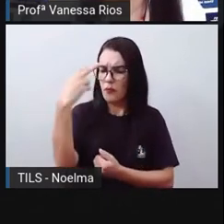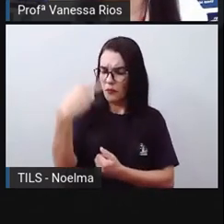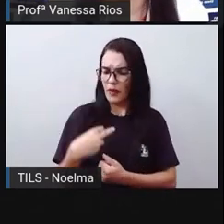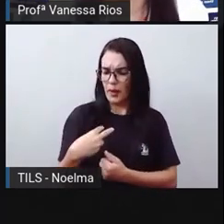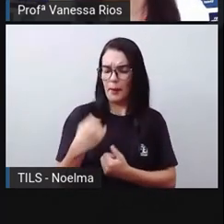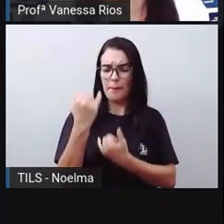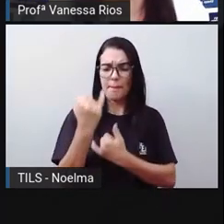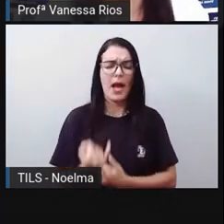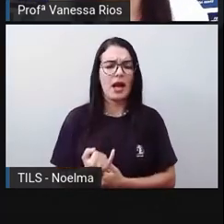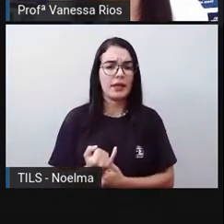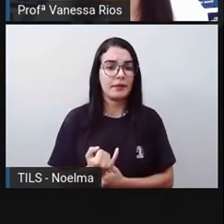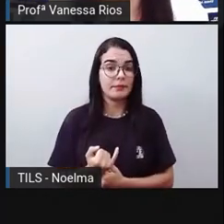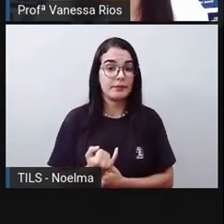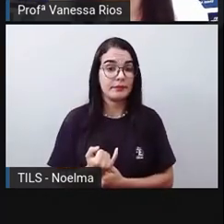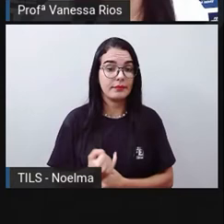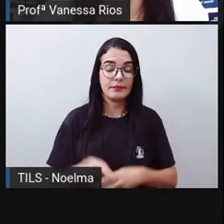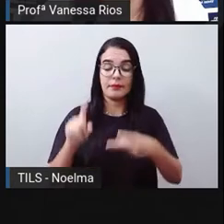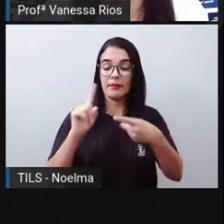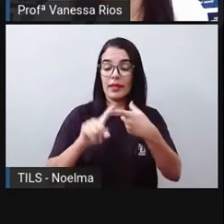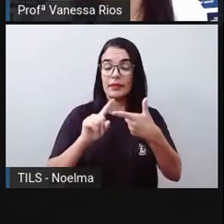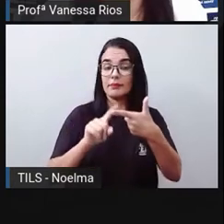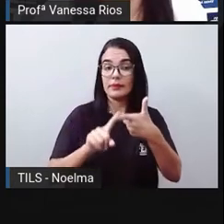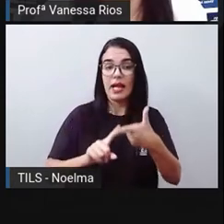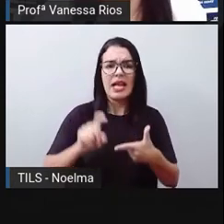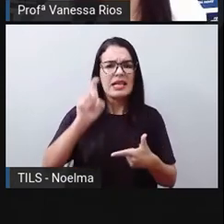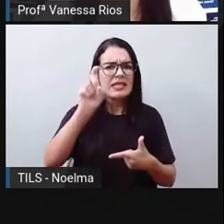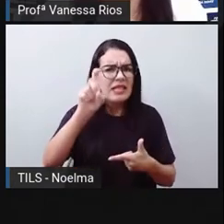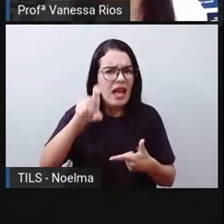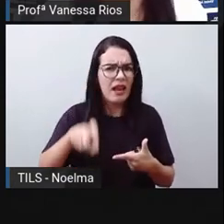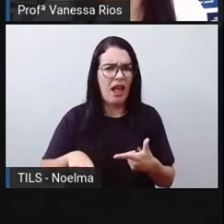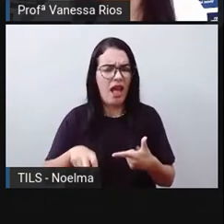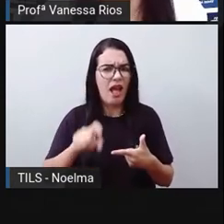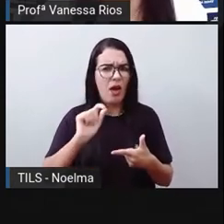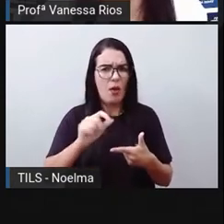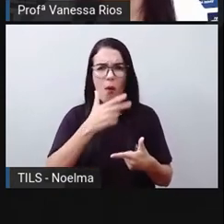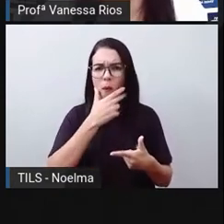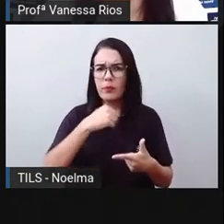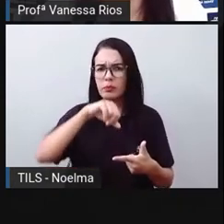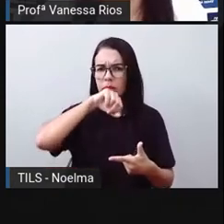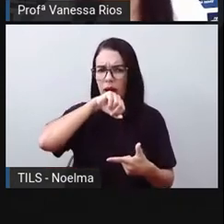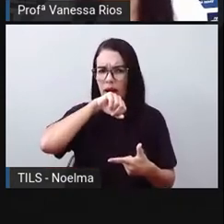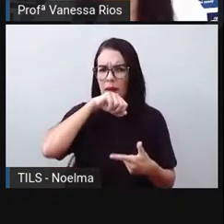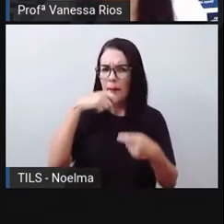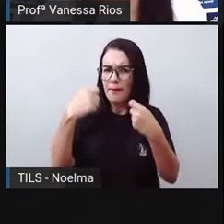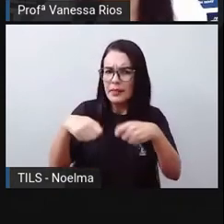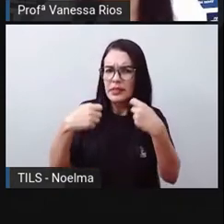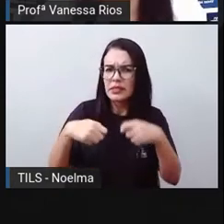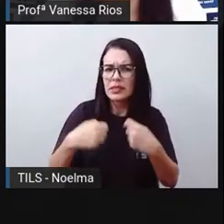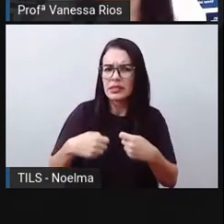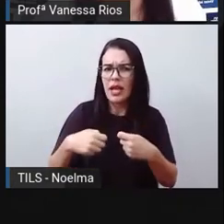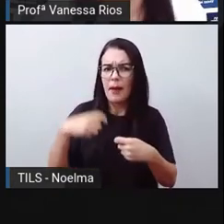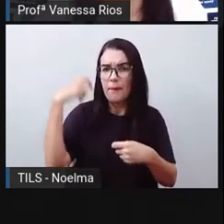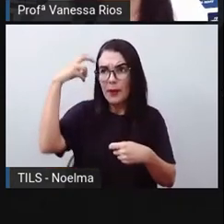Será que os pais dela realmente precisam ficar preocupados com ela? Por quê?